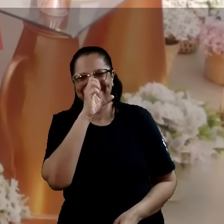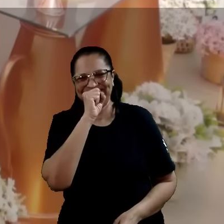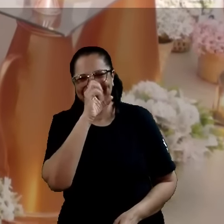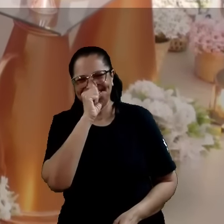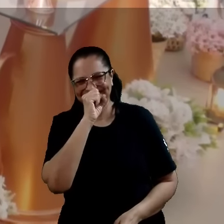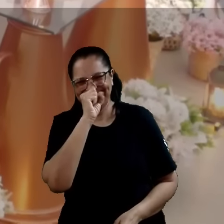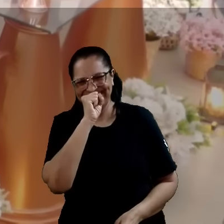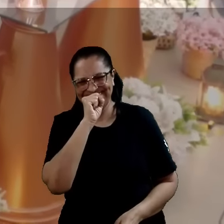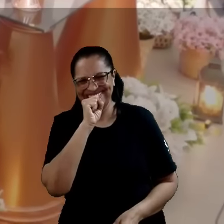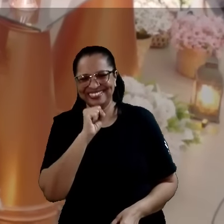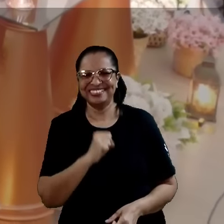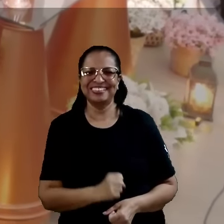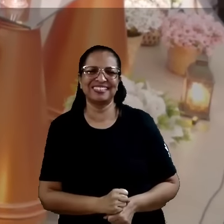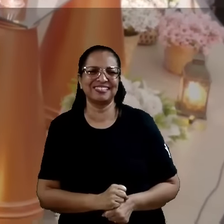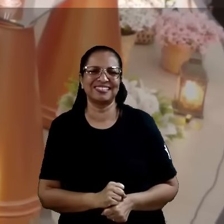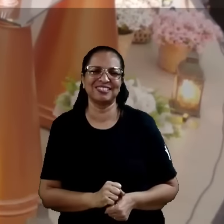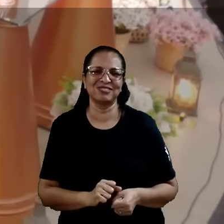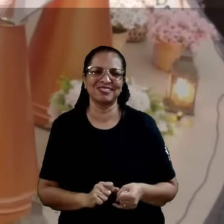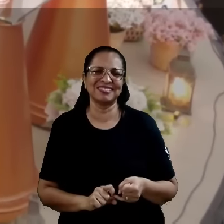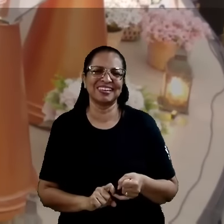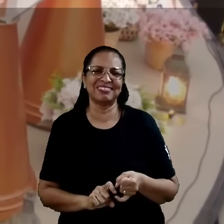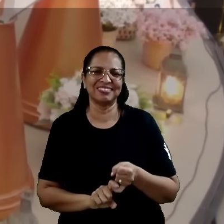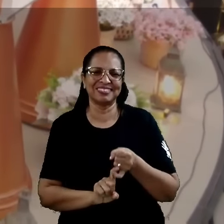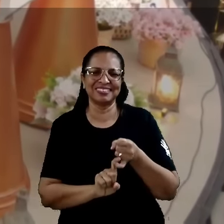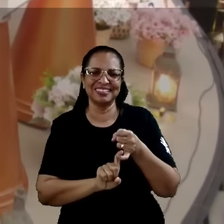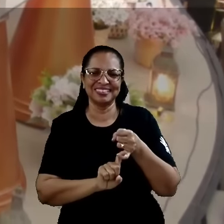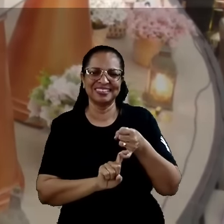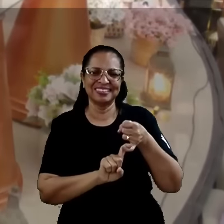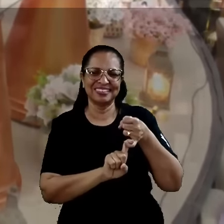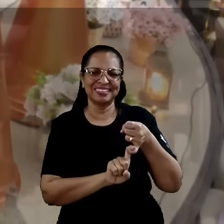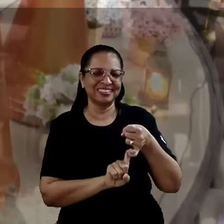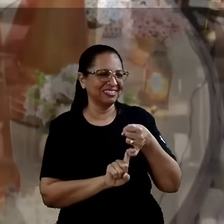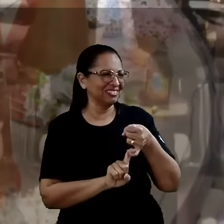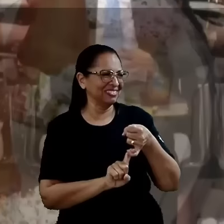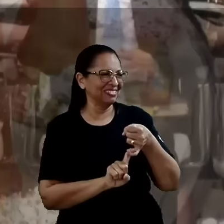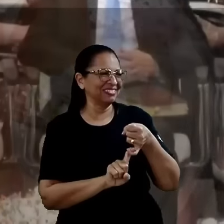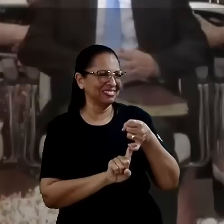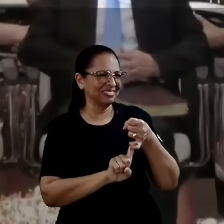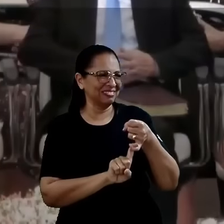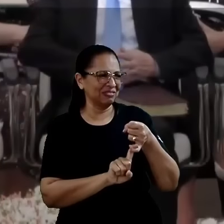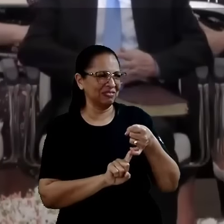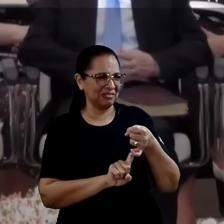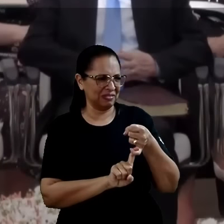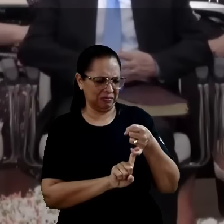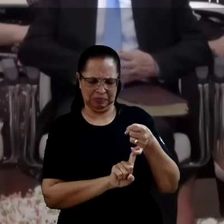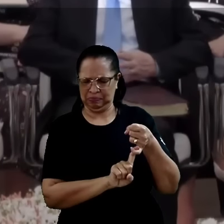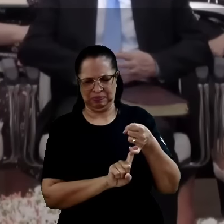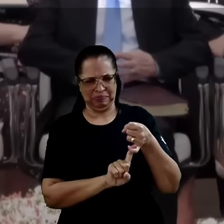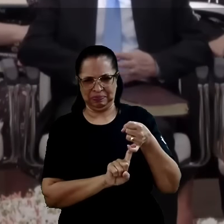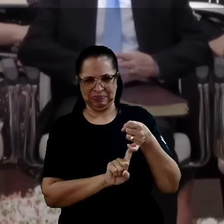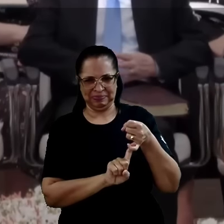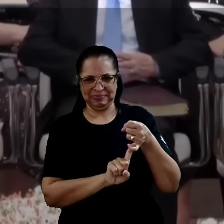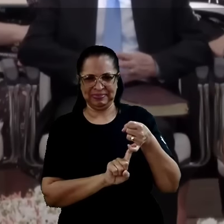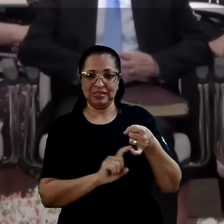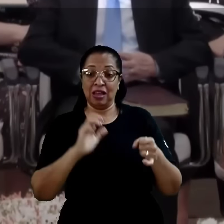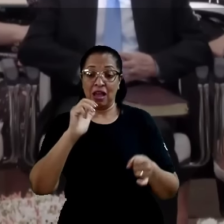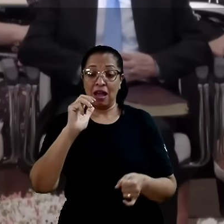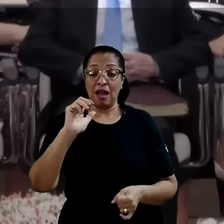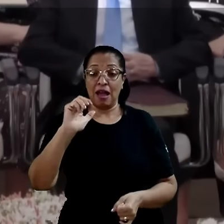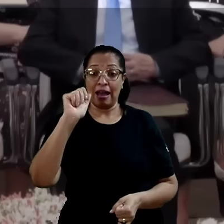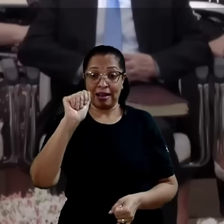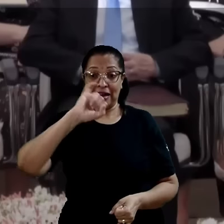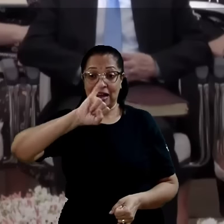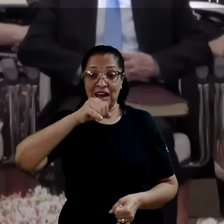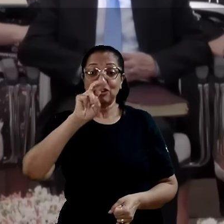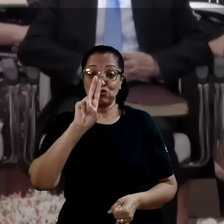caju meu esposo e eu quando crianças participamos de muitas reuniões de obreiros e era